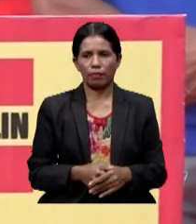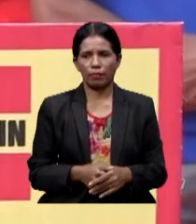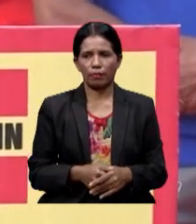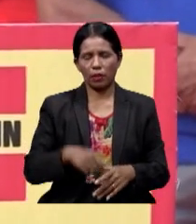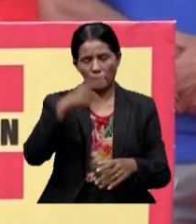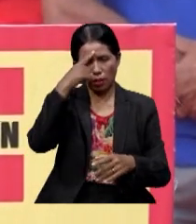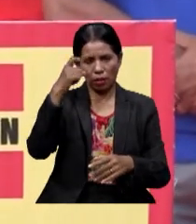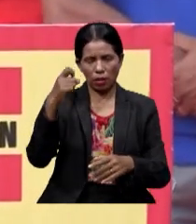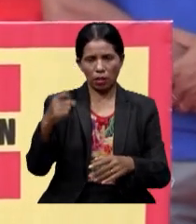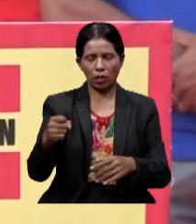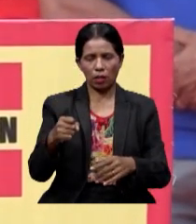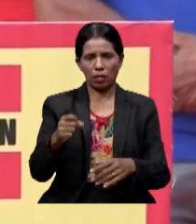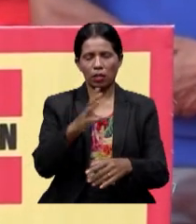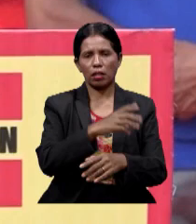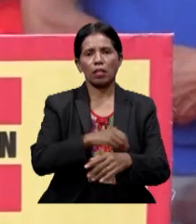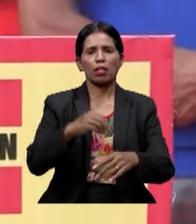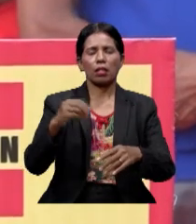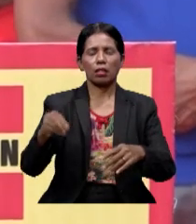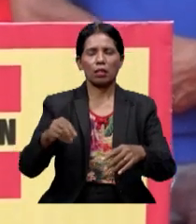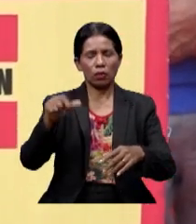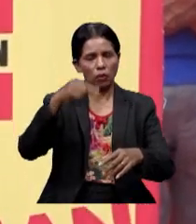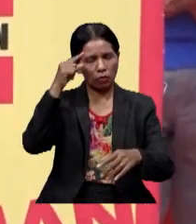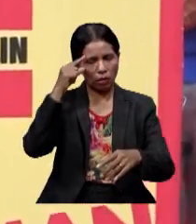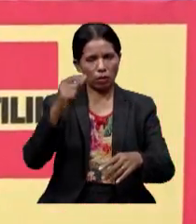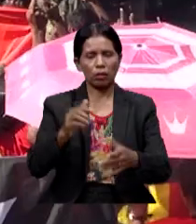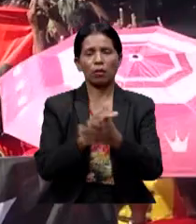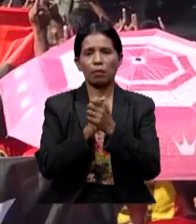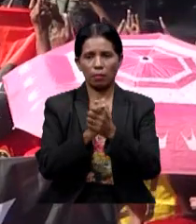Também função, governo, nem atualmente em unidade.